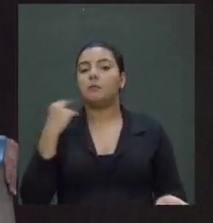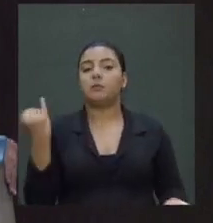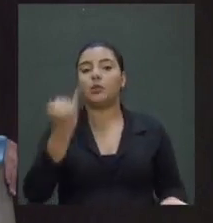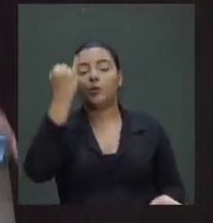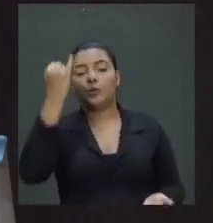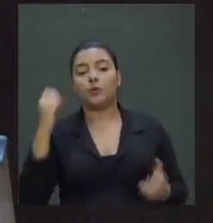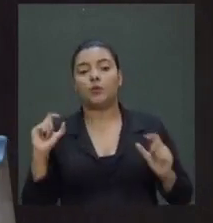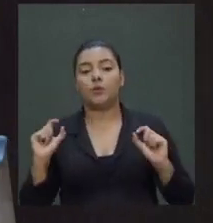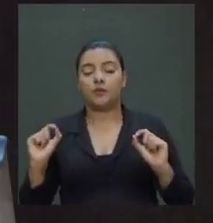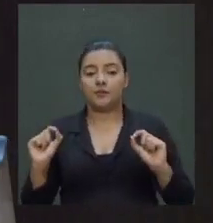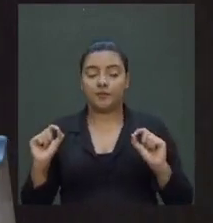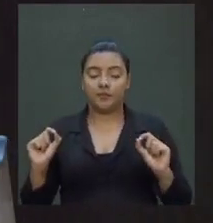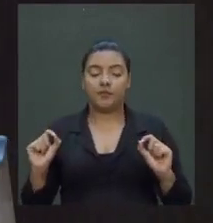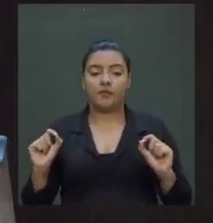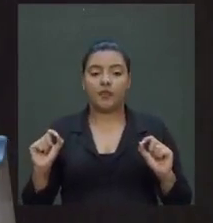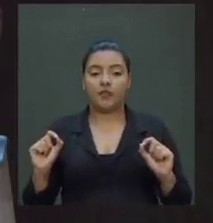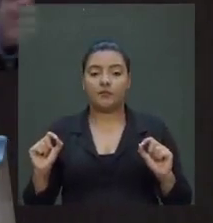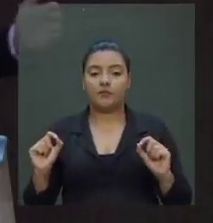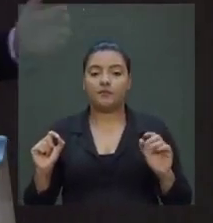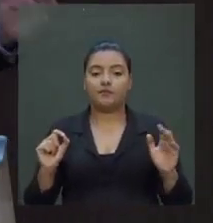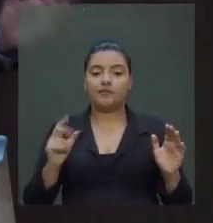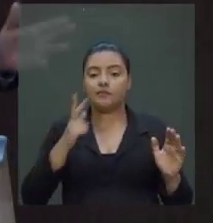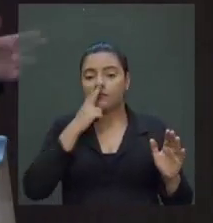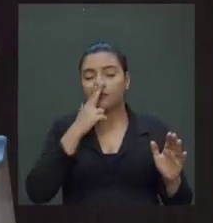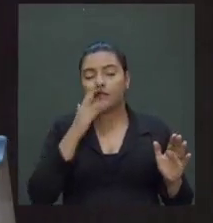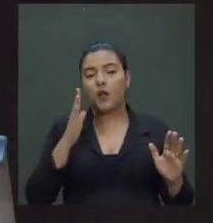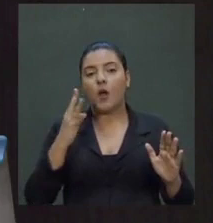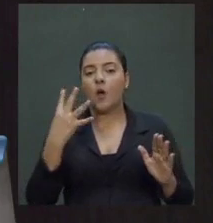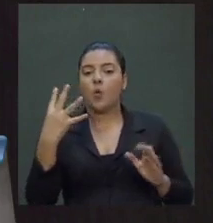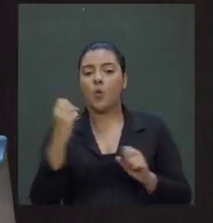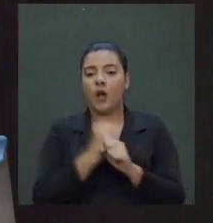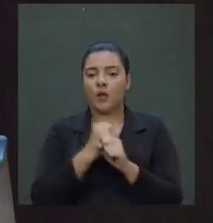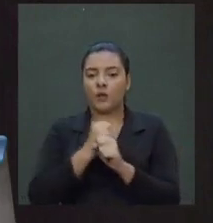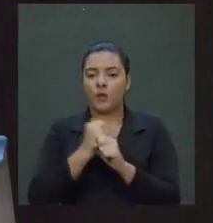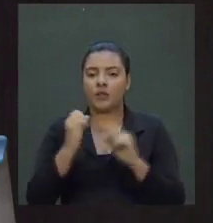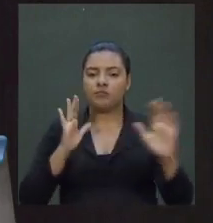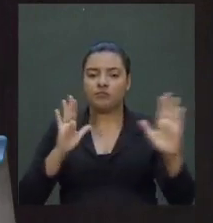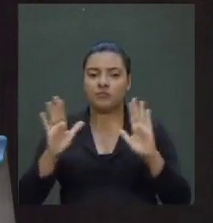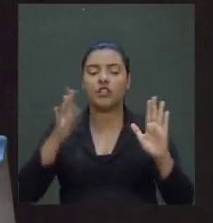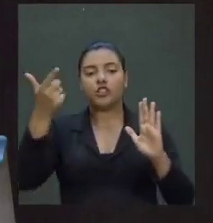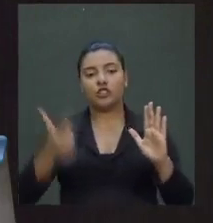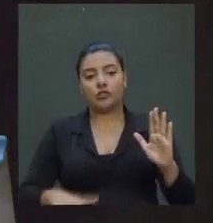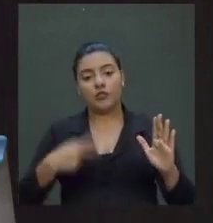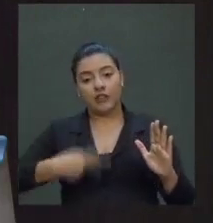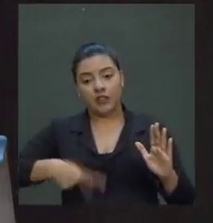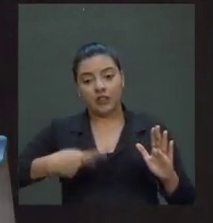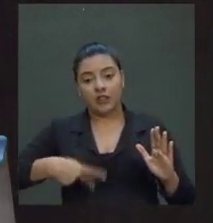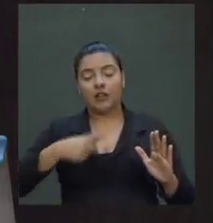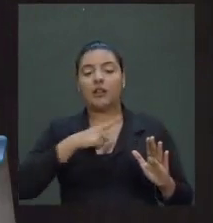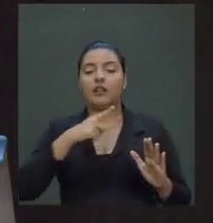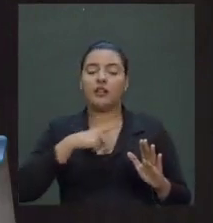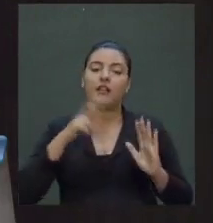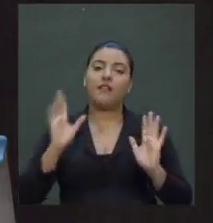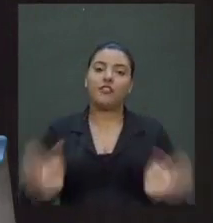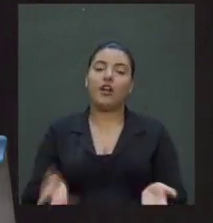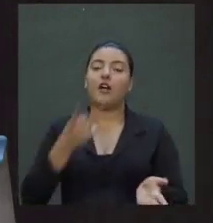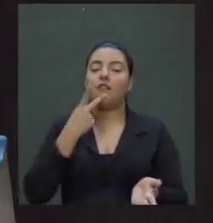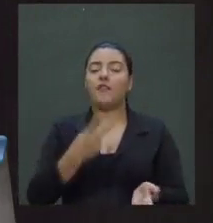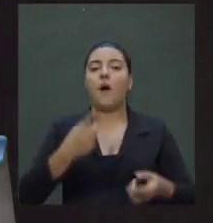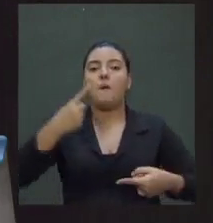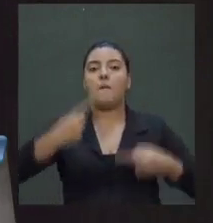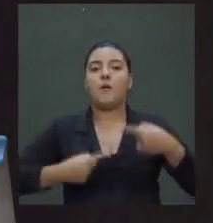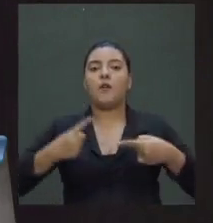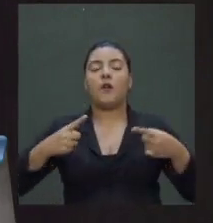exemplo, que no decorrer desses últimos 4 anos e mais uma vez nesse mandato, nós temos falado da política de